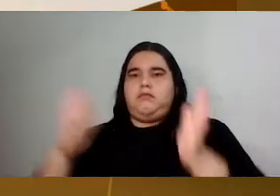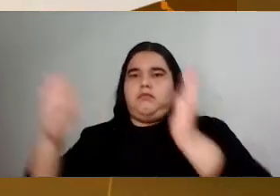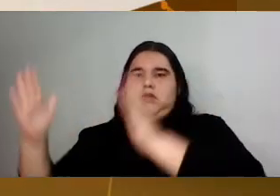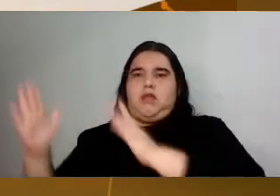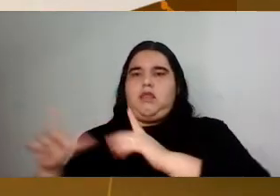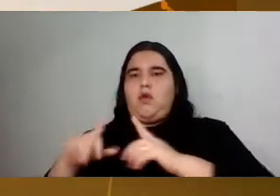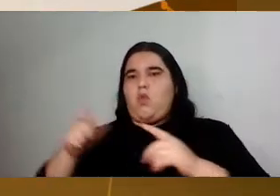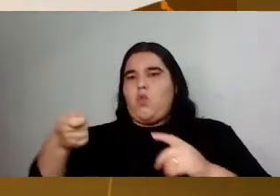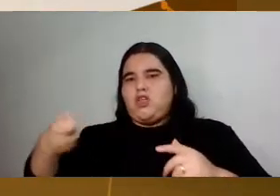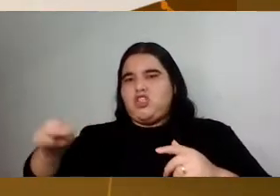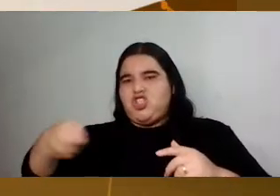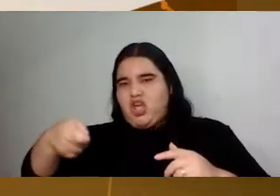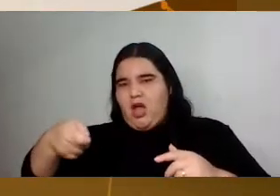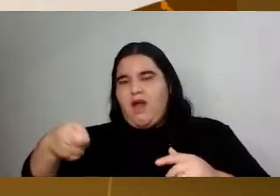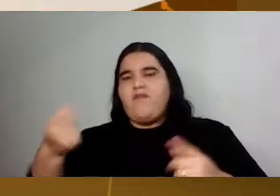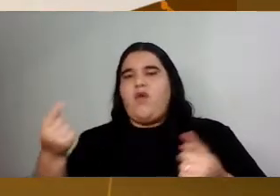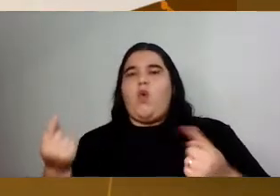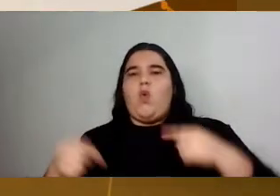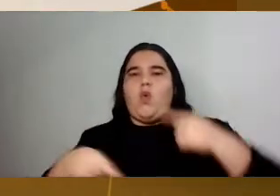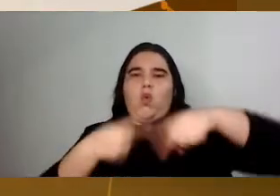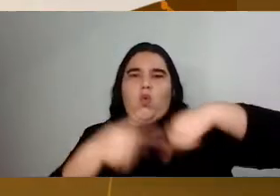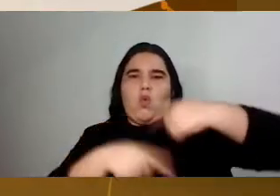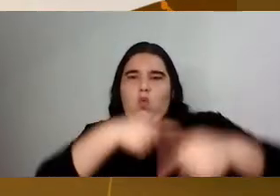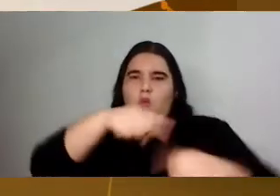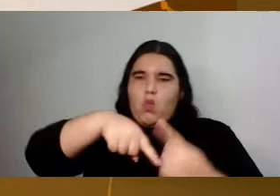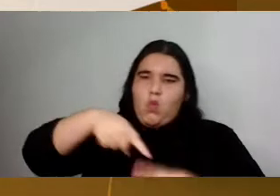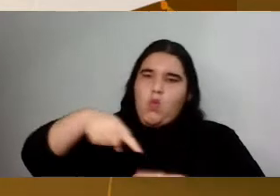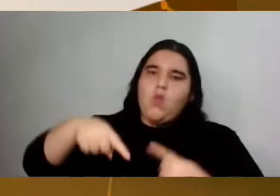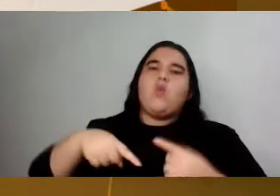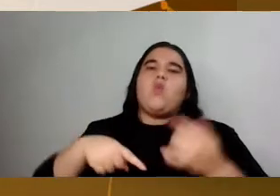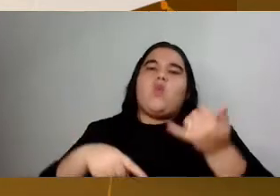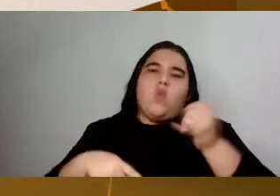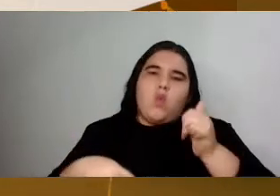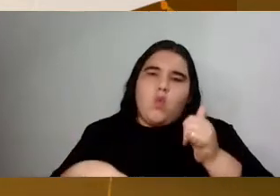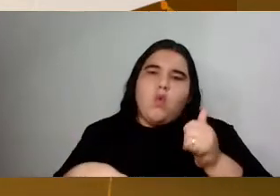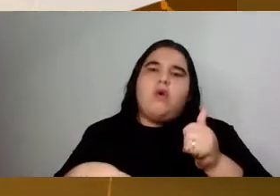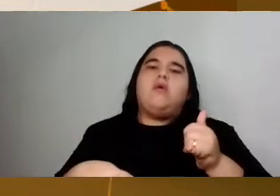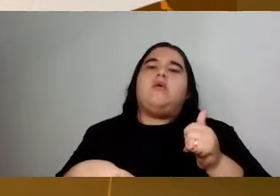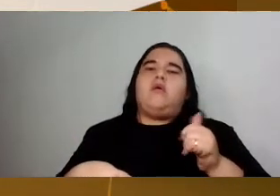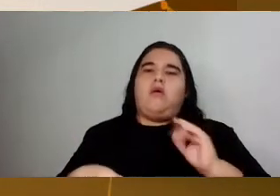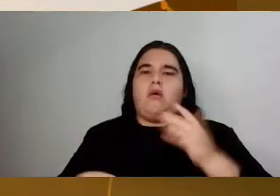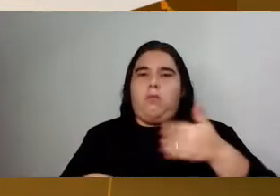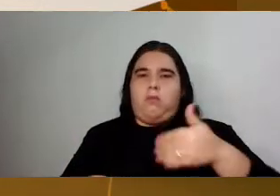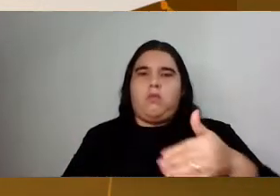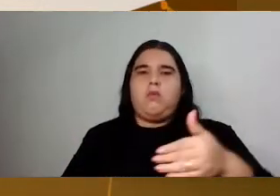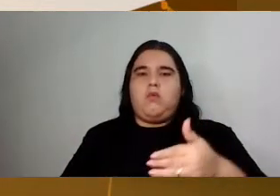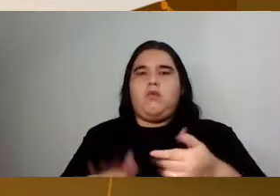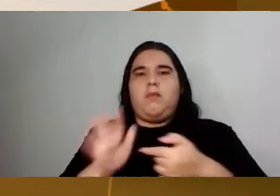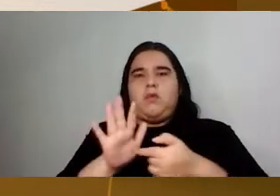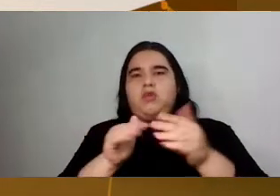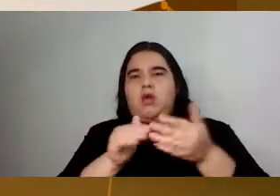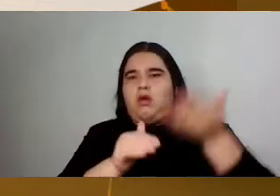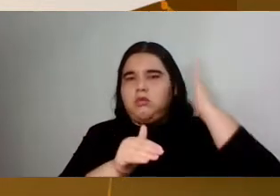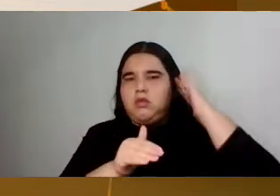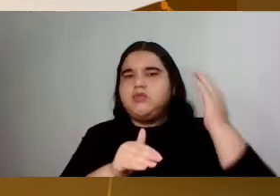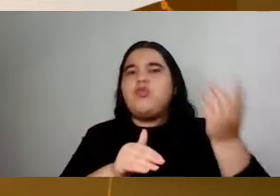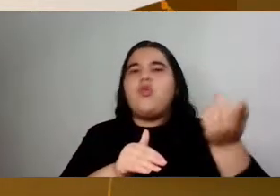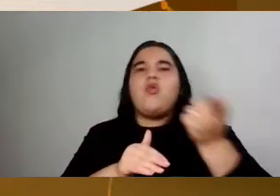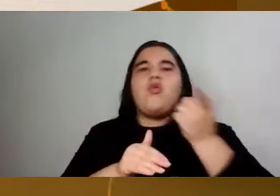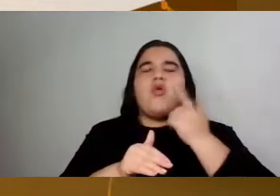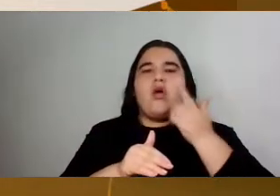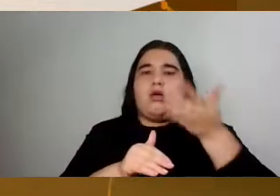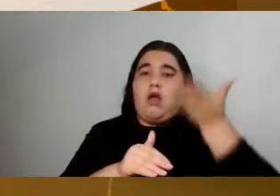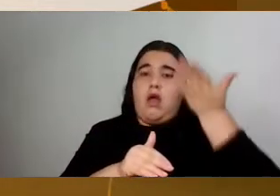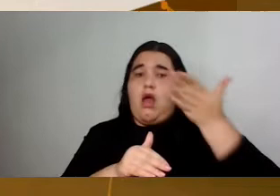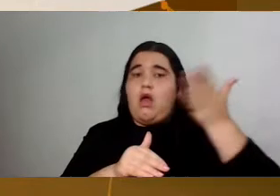para alimentação e temos aqui vários enroladores que nós vamos mostrar no próximo slide. Aqui é a vista do outro lado,